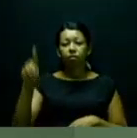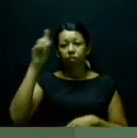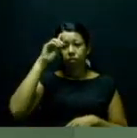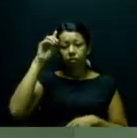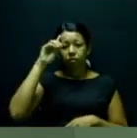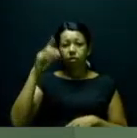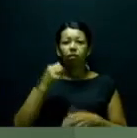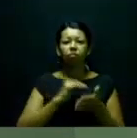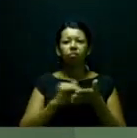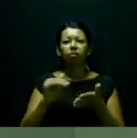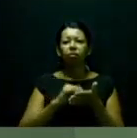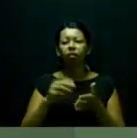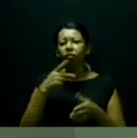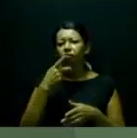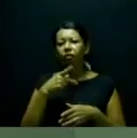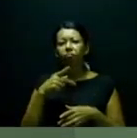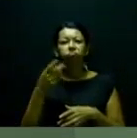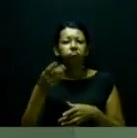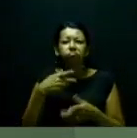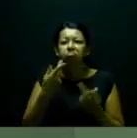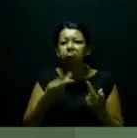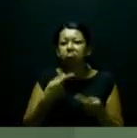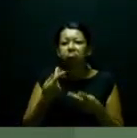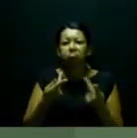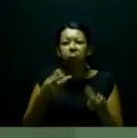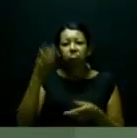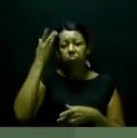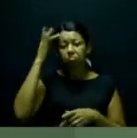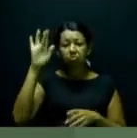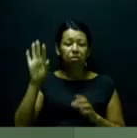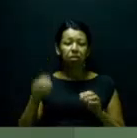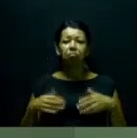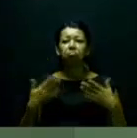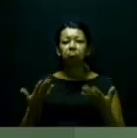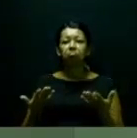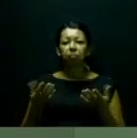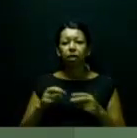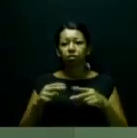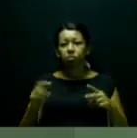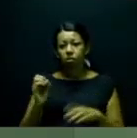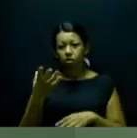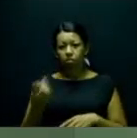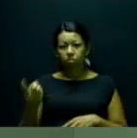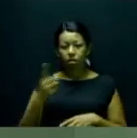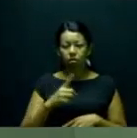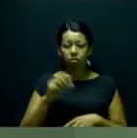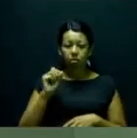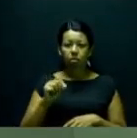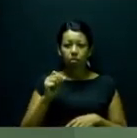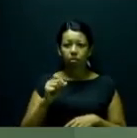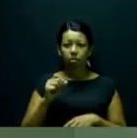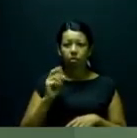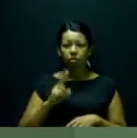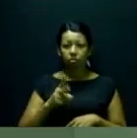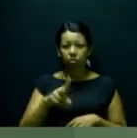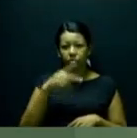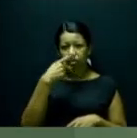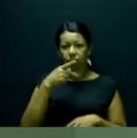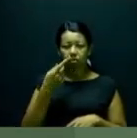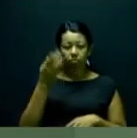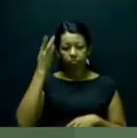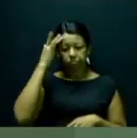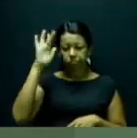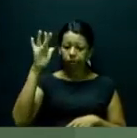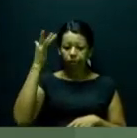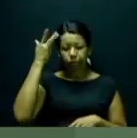o secretário disse não sei. Eles não sabem de nada, né? As coisas acontecem aqui às claras e eles continuam insistindo que não